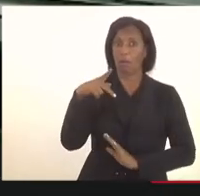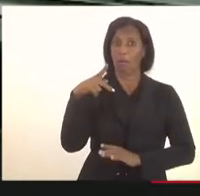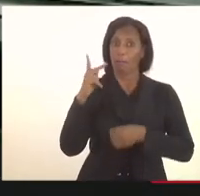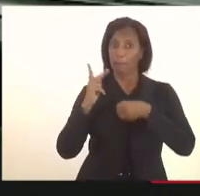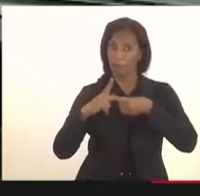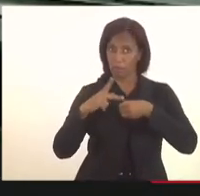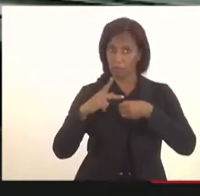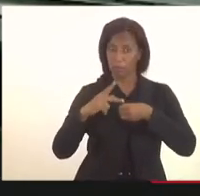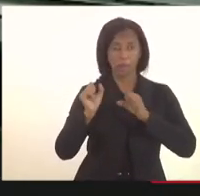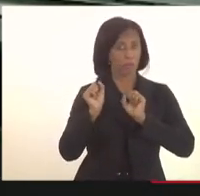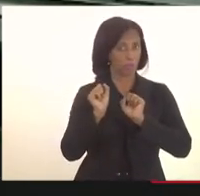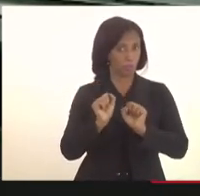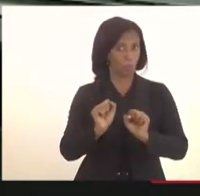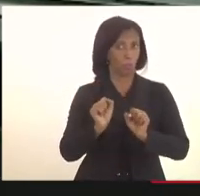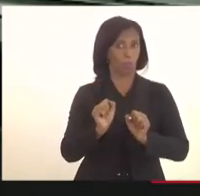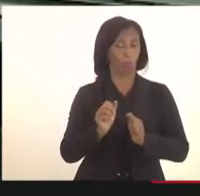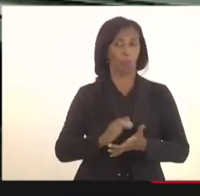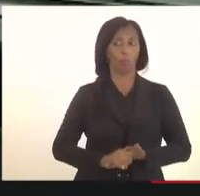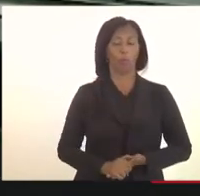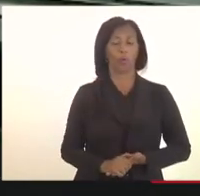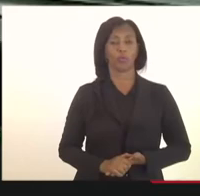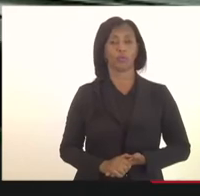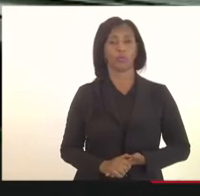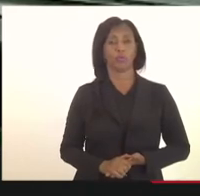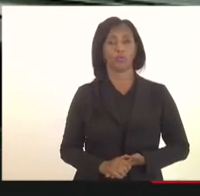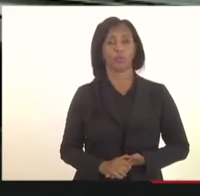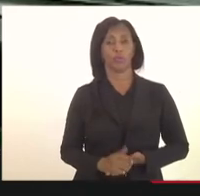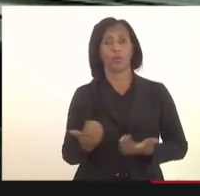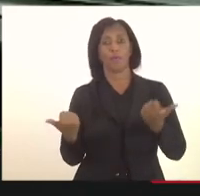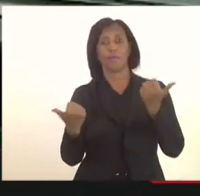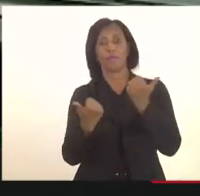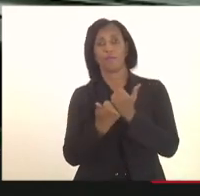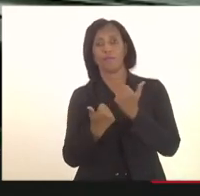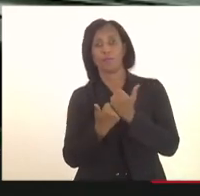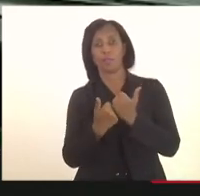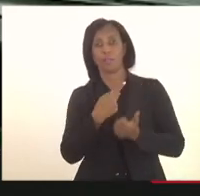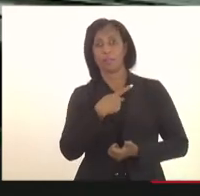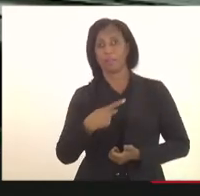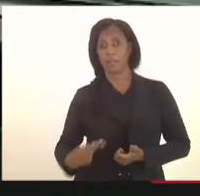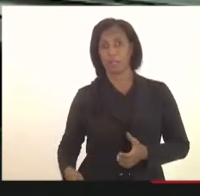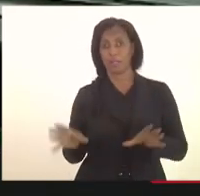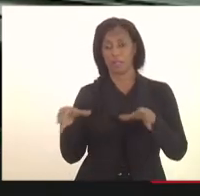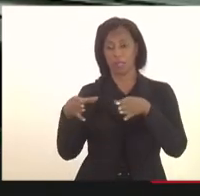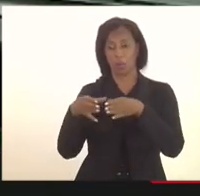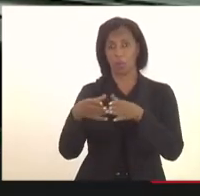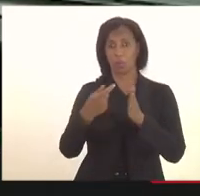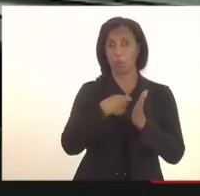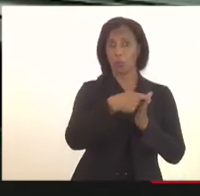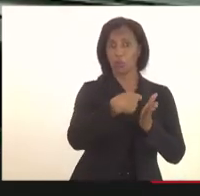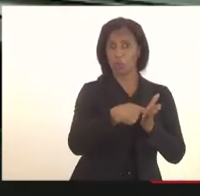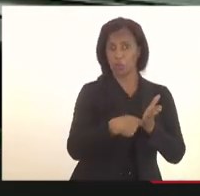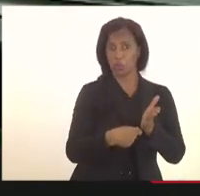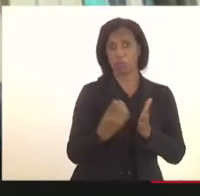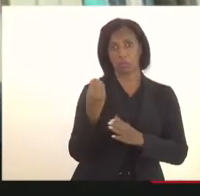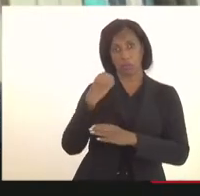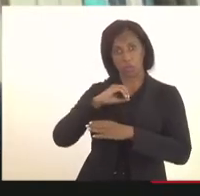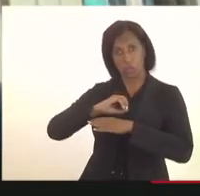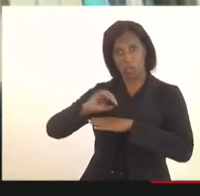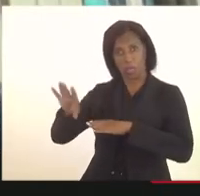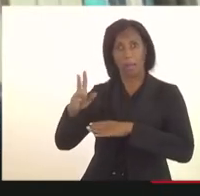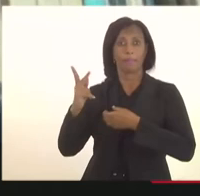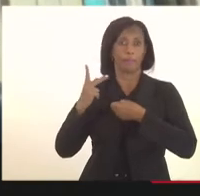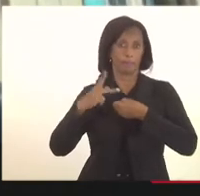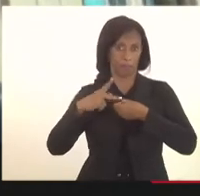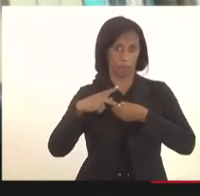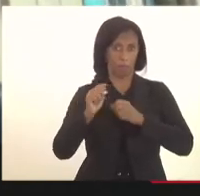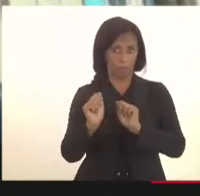faça para a presidência da comissão, por escrito, e a gente encaminha a Petrobras. Ok, doutor Paulo Henrique? Perfeito. Muito